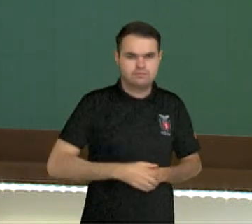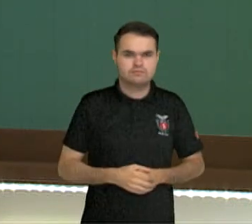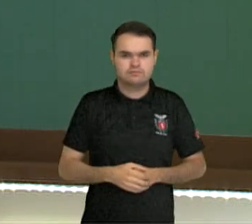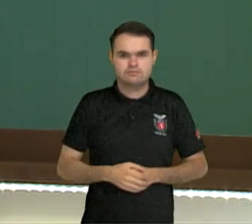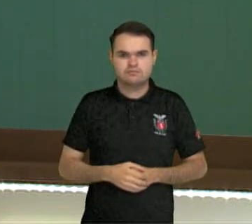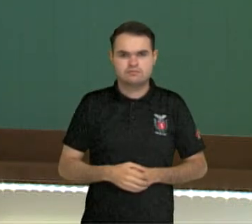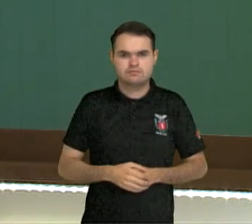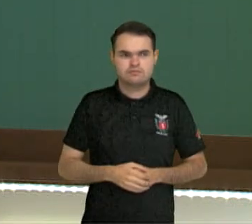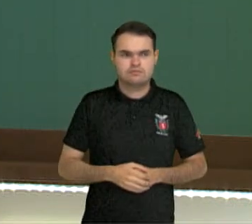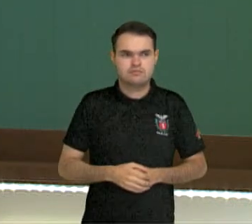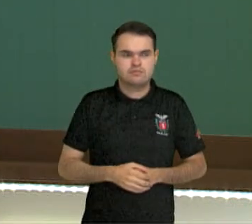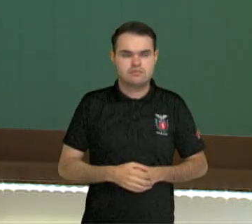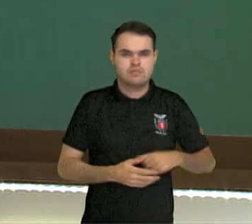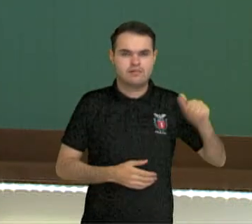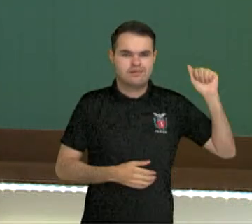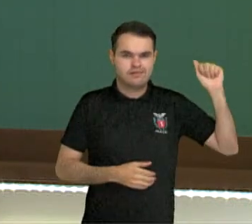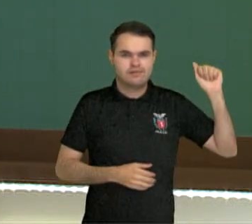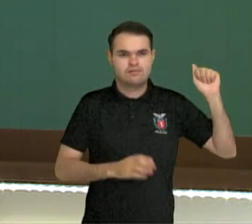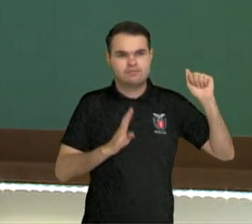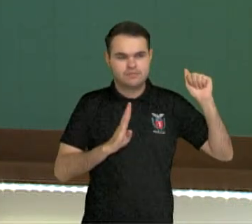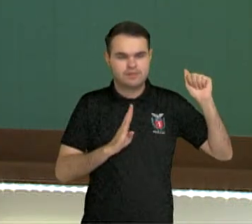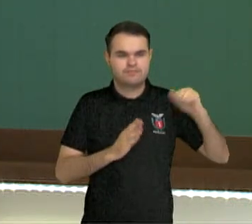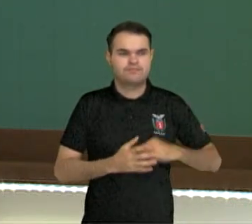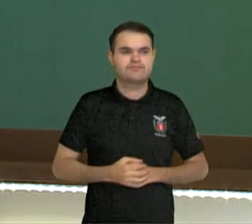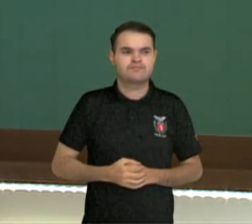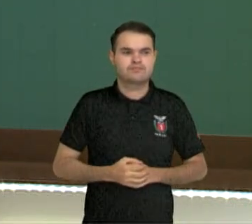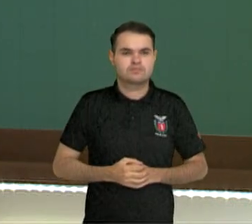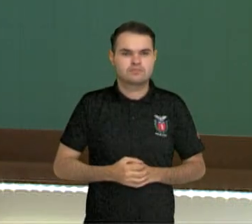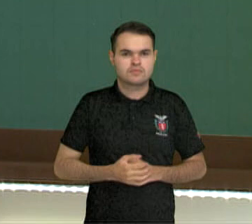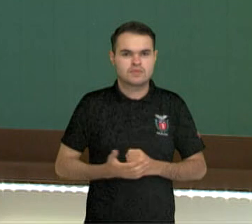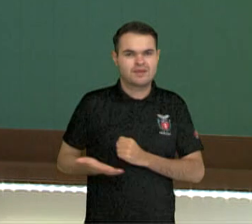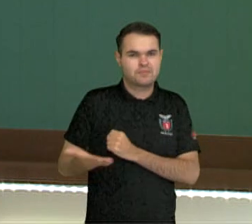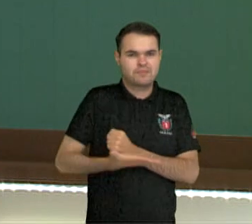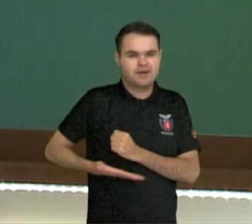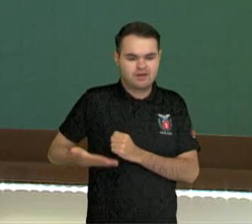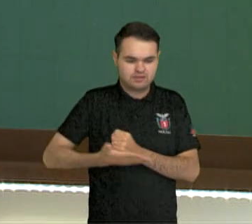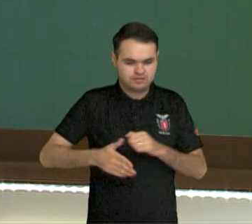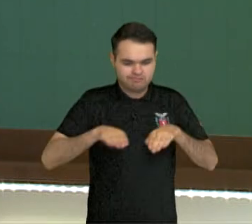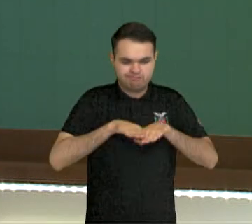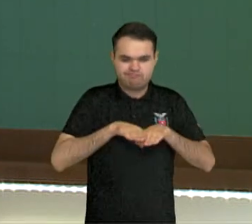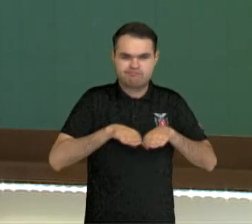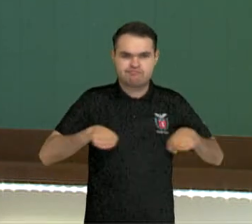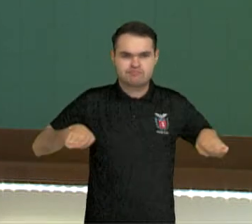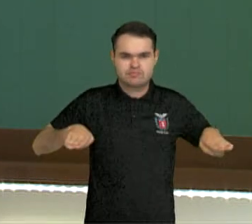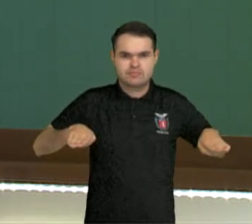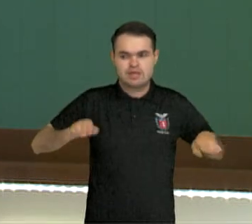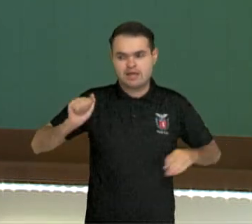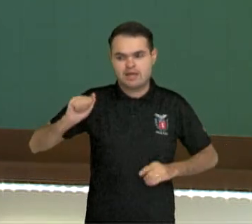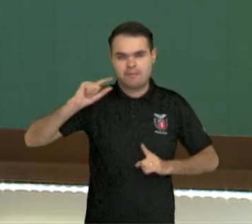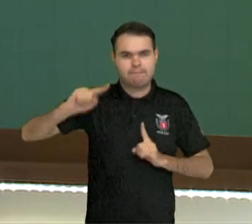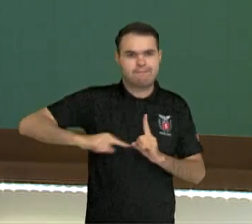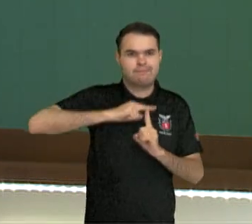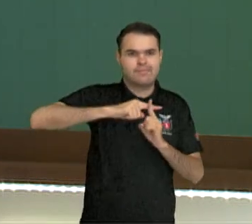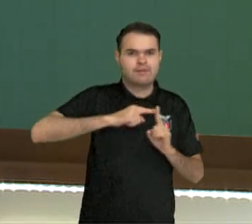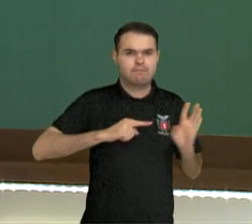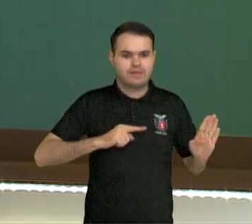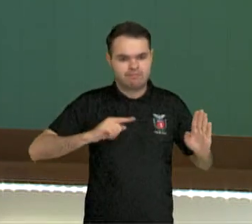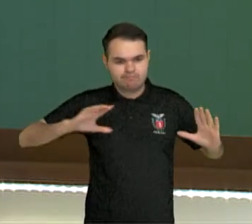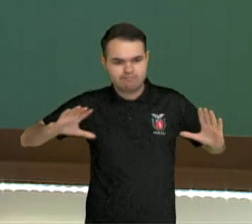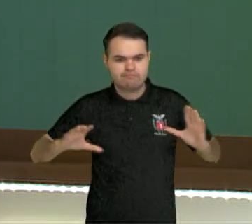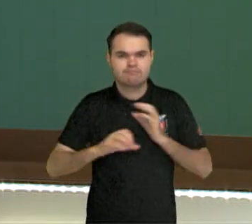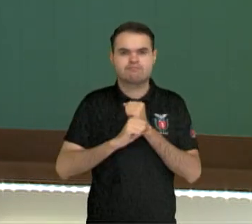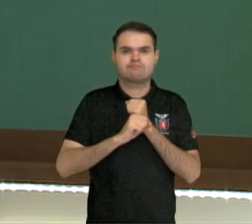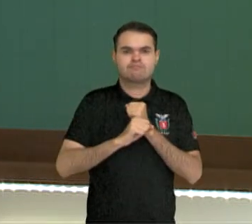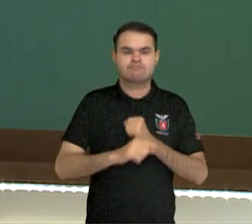A, lado B. Então, o lado essa base aqui desse retângulo é A mais B. Eu preciso juntar os